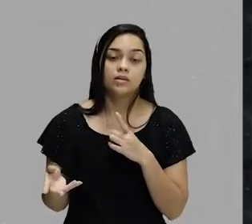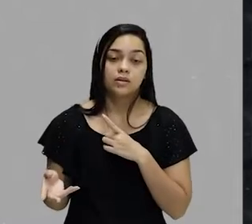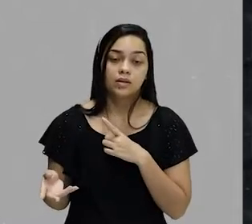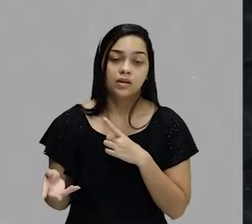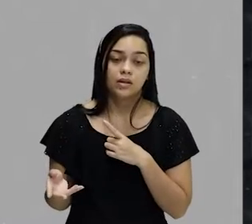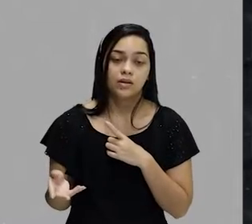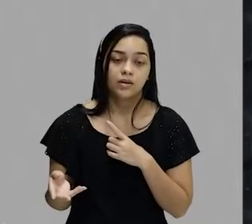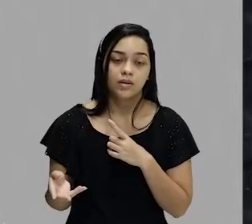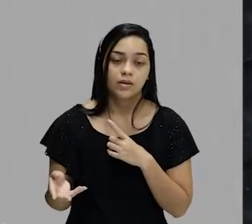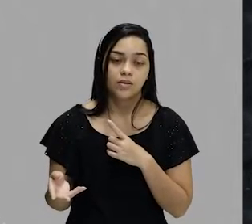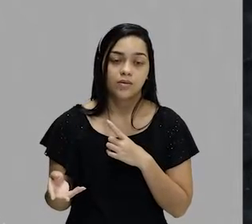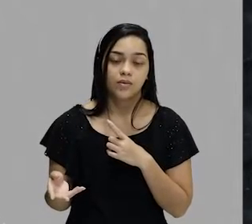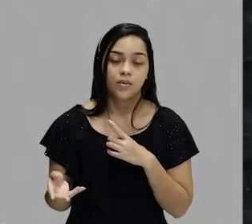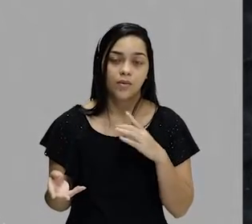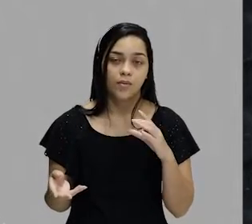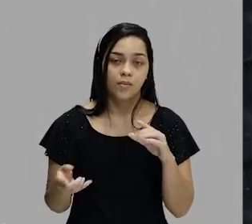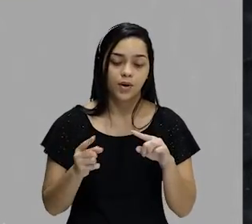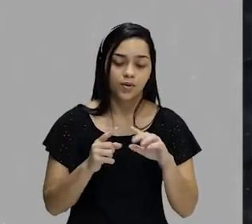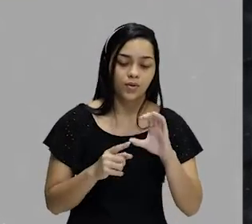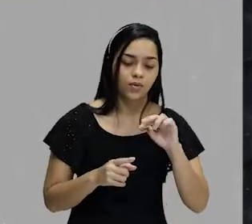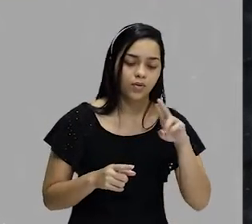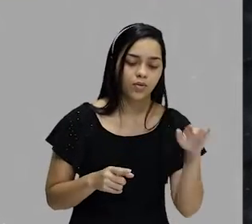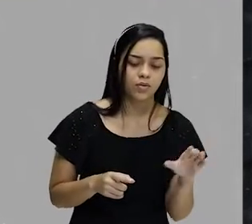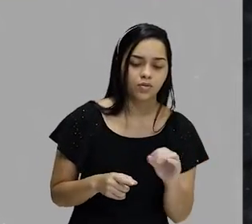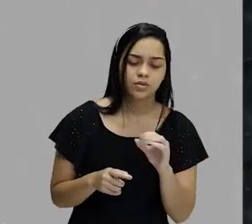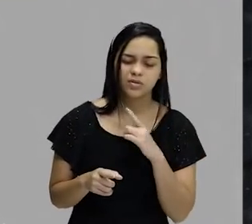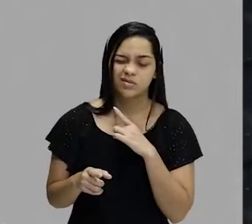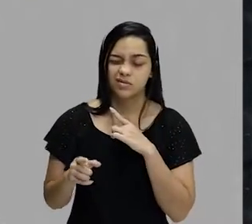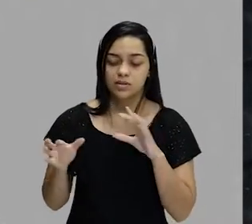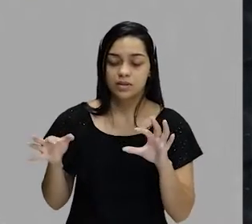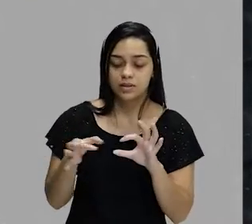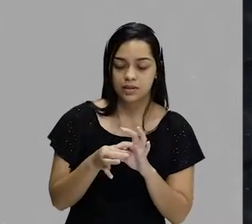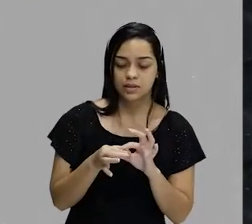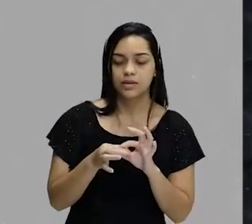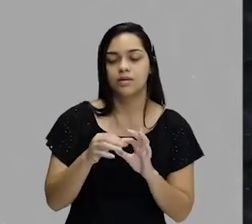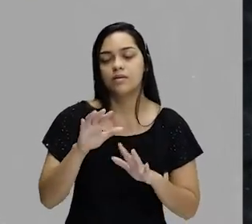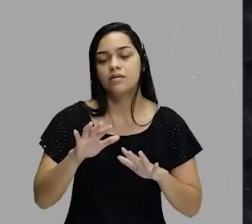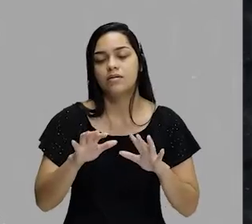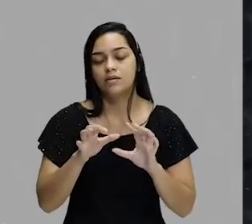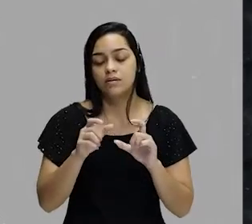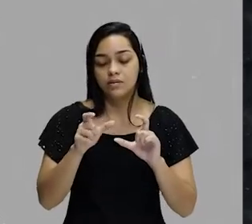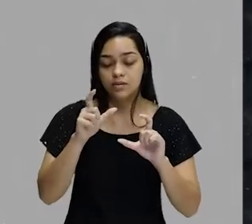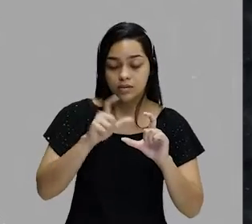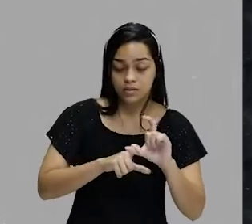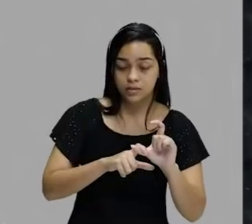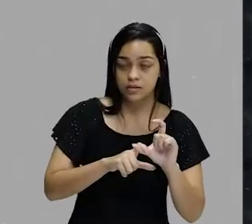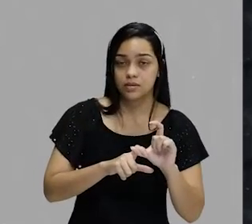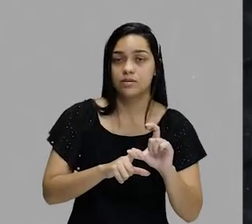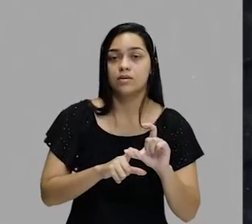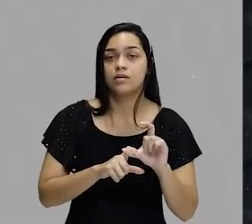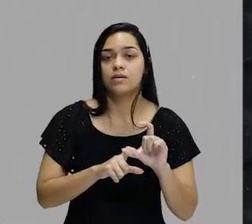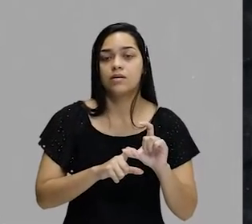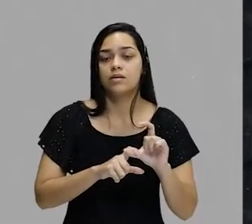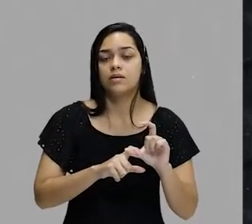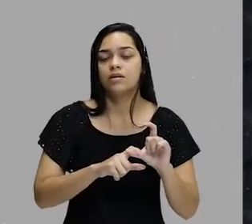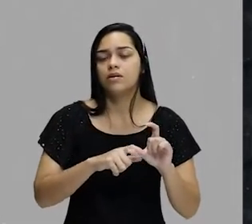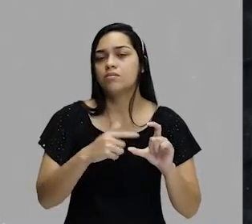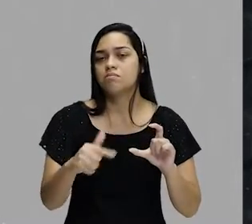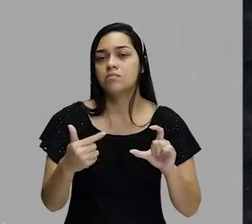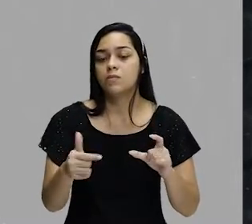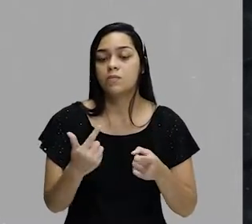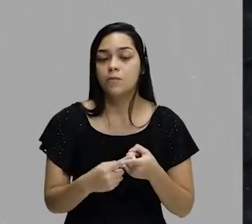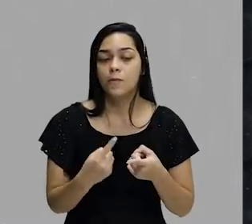tenho aqui uma conjunção que liga as orações independentes. Orações independentes. Por que são independentes?